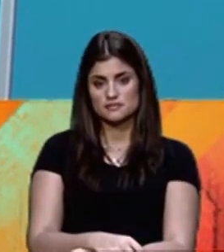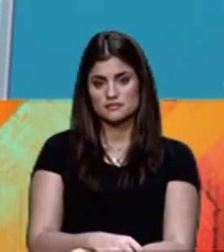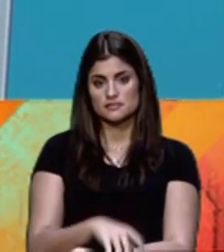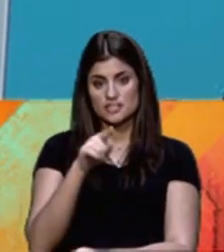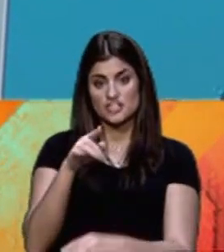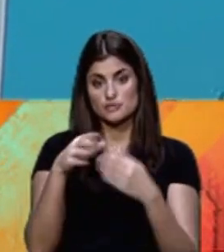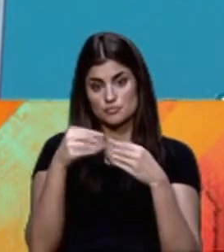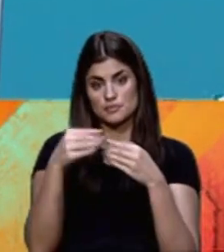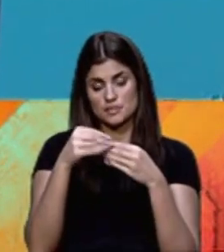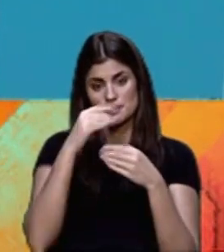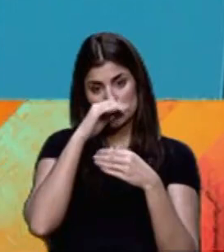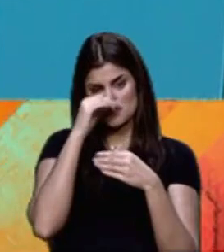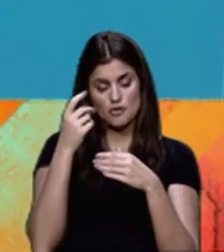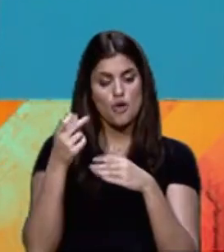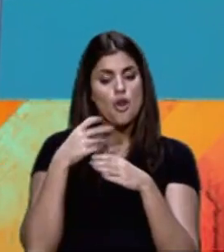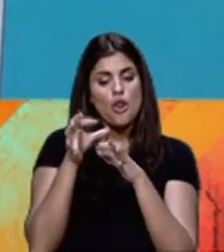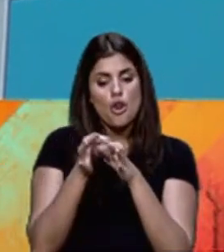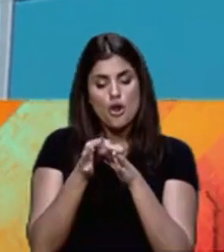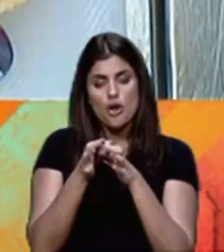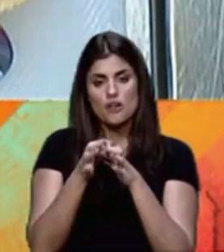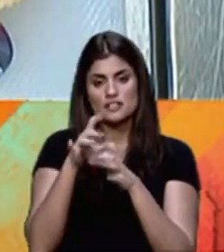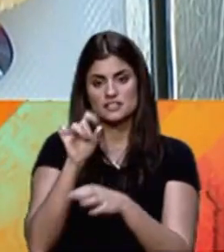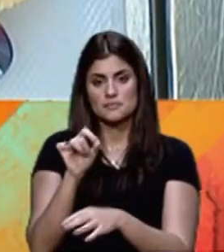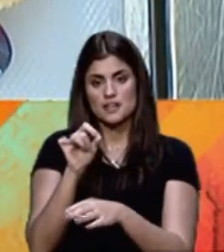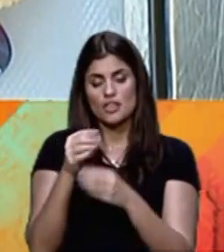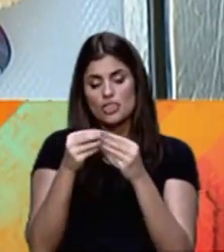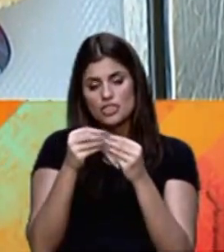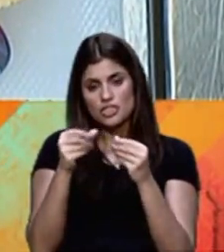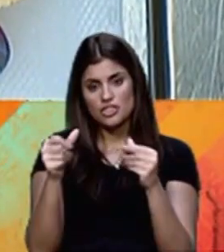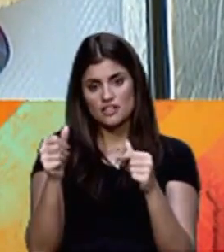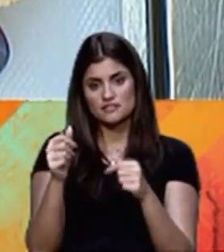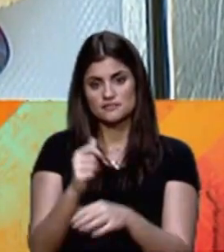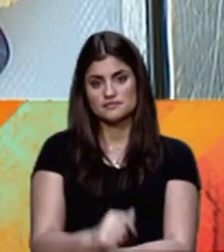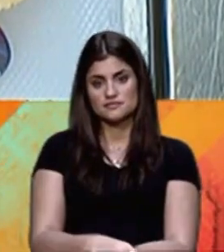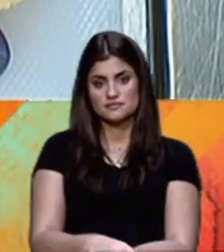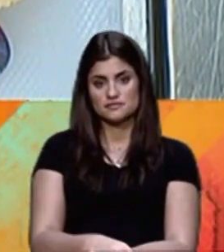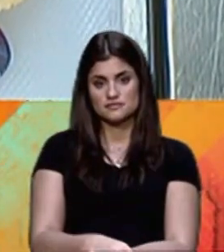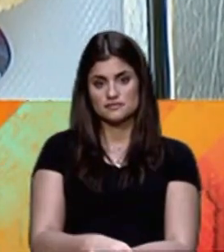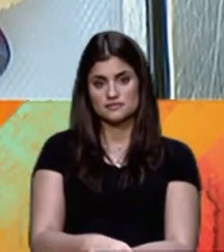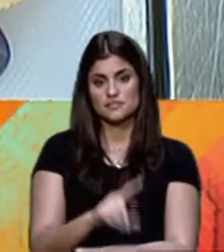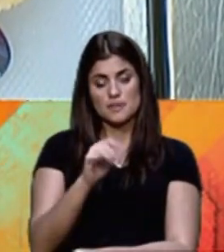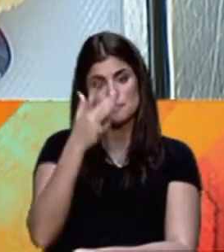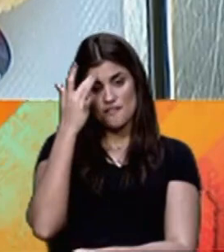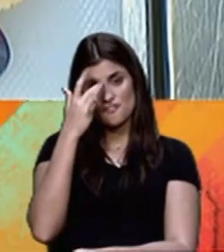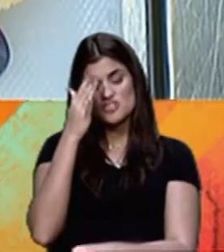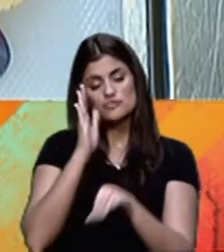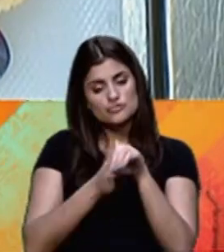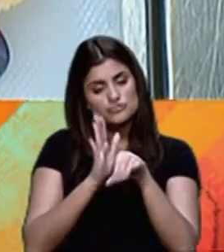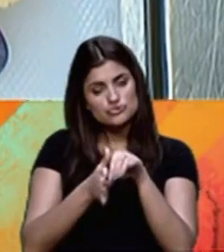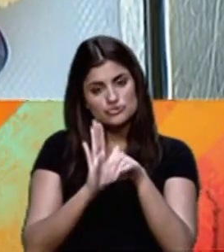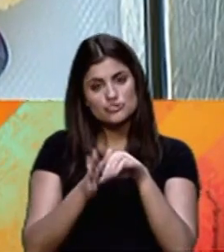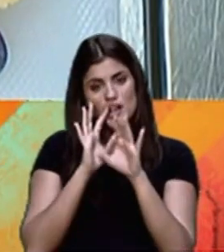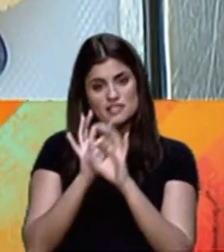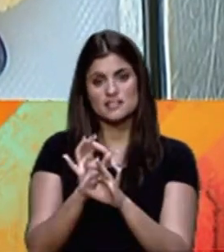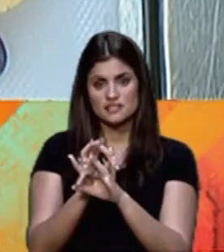Este pimento, como ele é muito pequenino, ele também é mais macio e é mais fácil de cortar